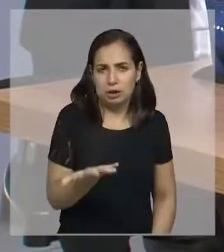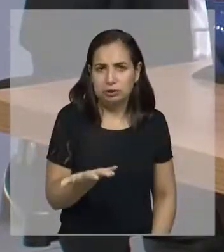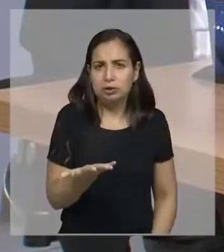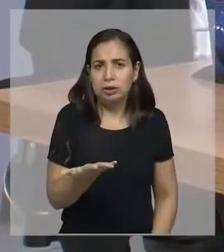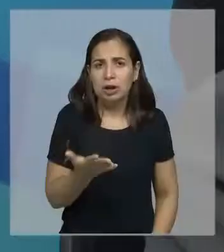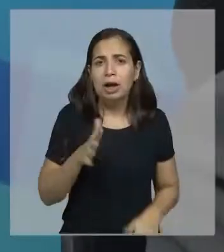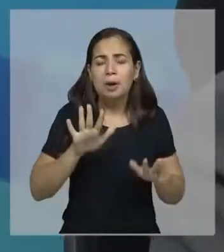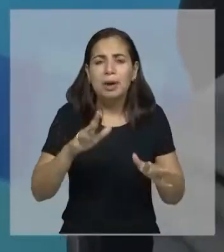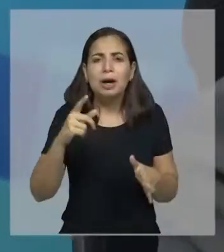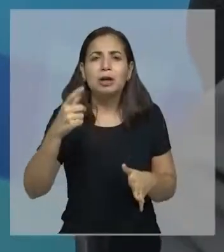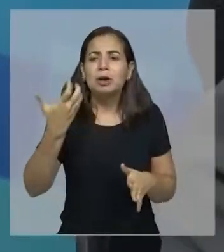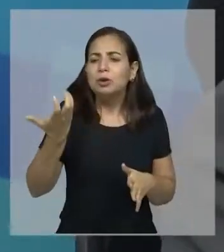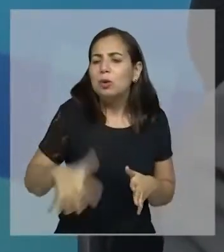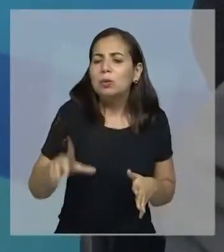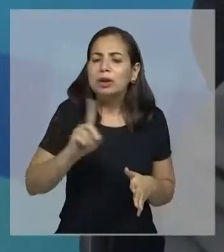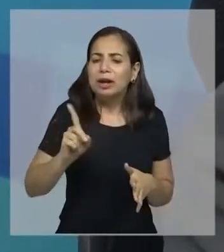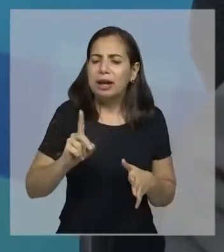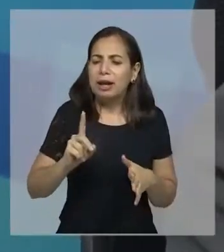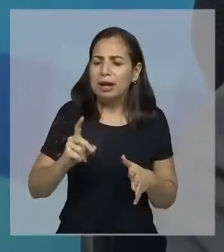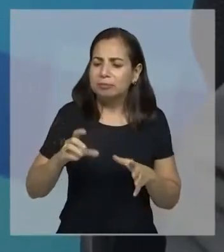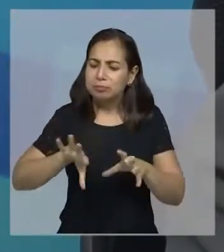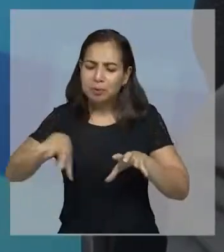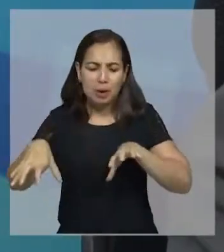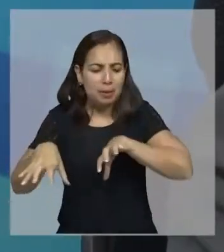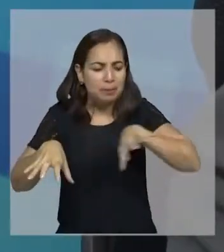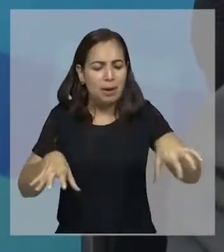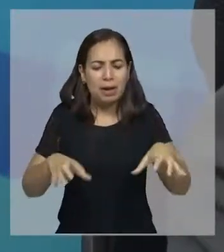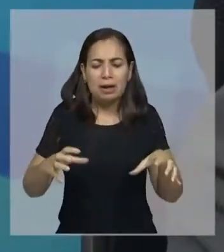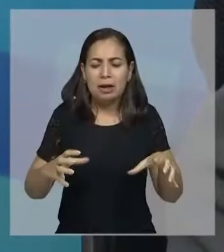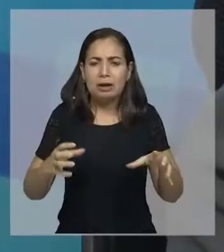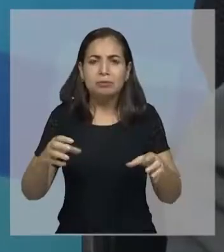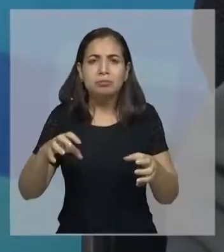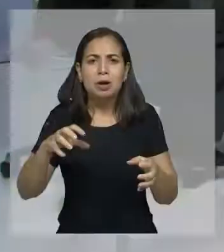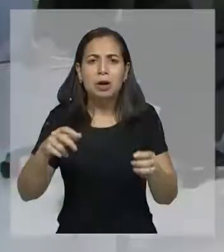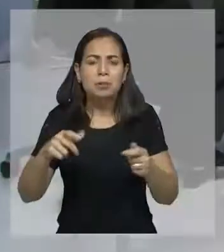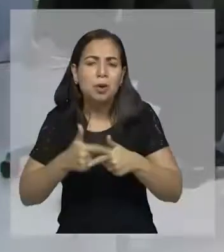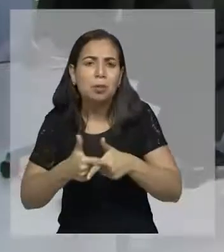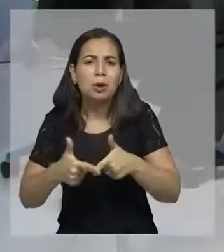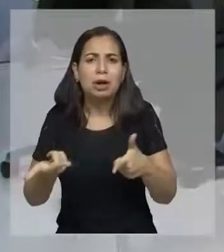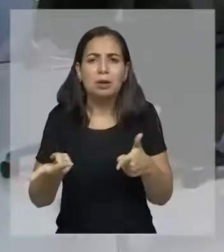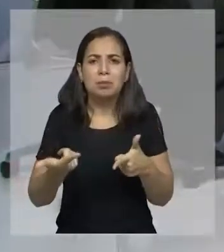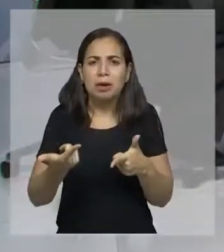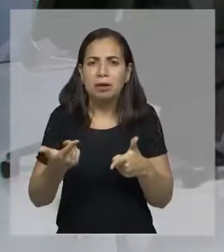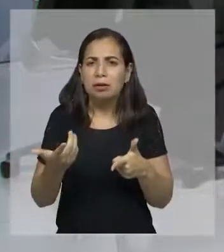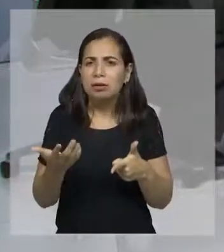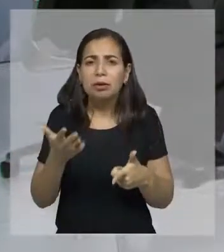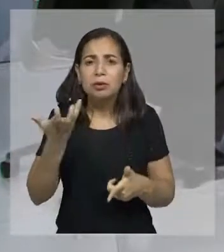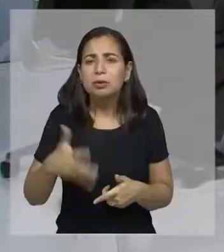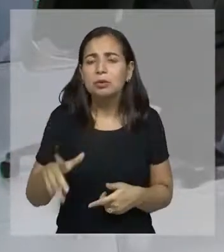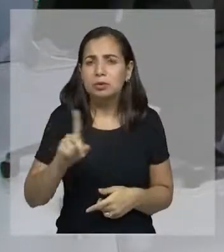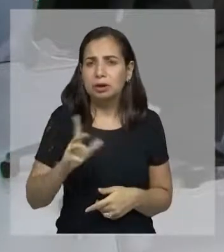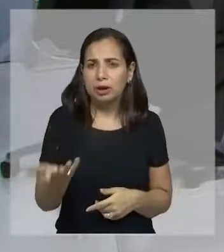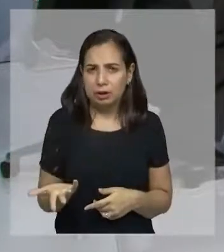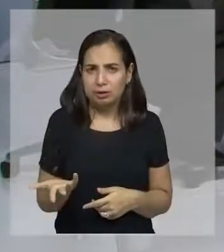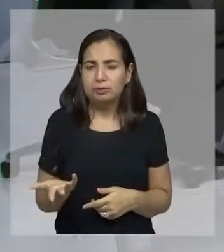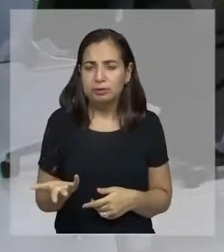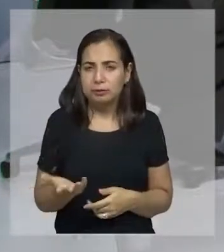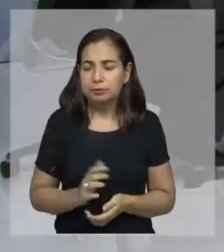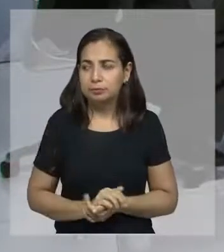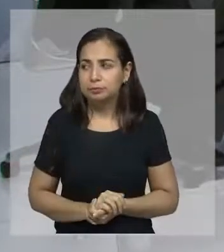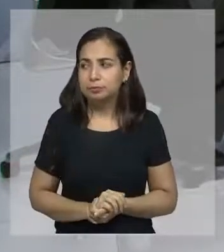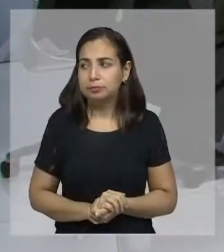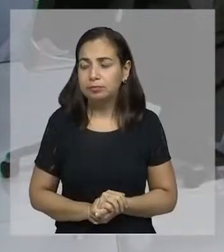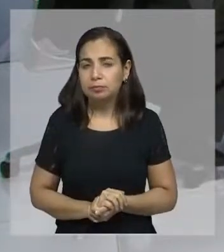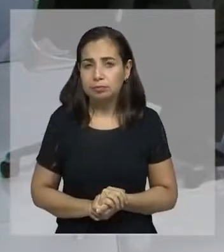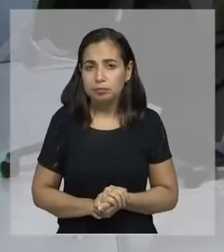do pobre. Essa que é a realidade, eu converso todo dia com gente sobre isso, inclusive o rico. Eu pegando aqui o seu gancho, eu acho que a gente vem